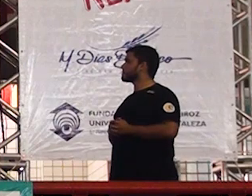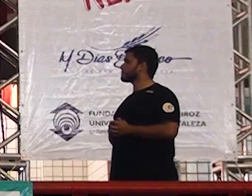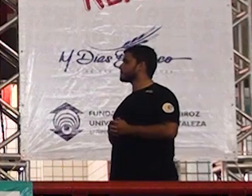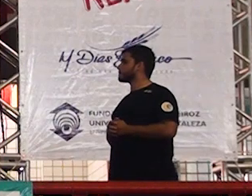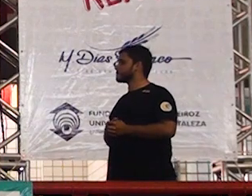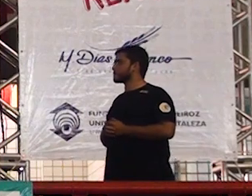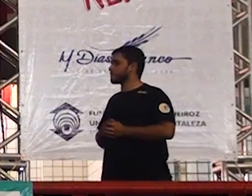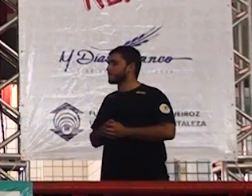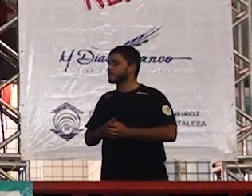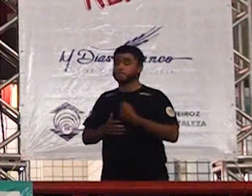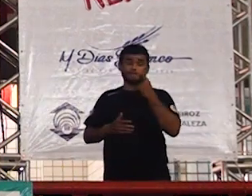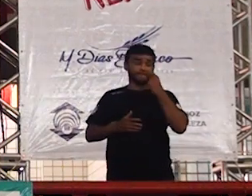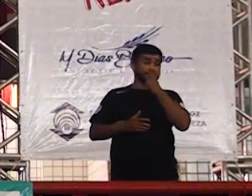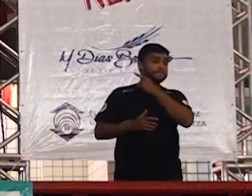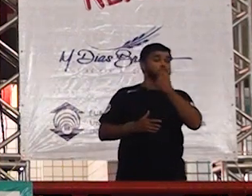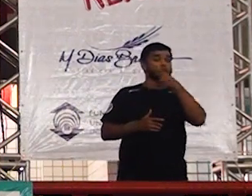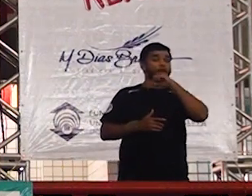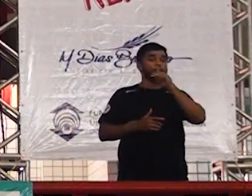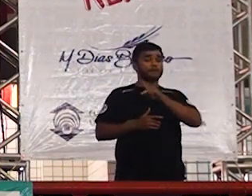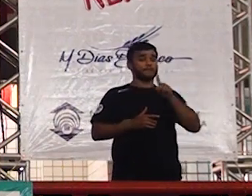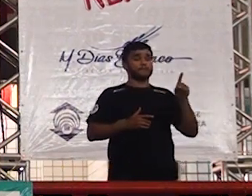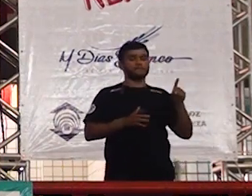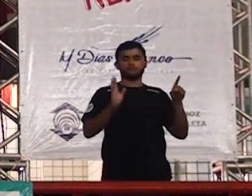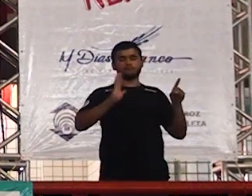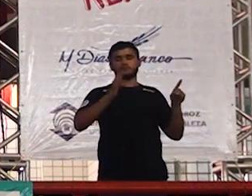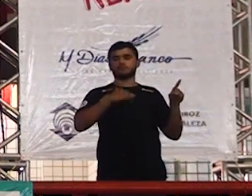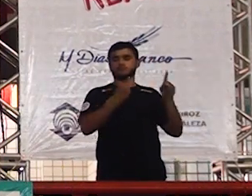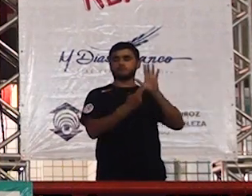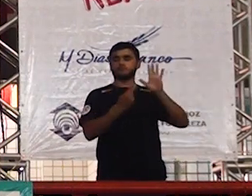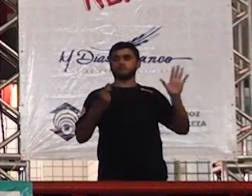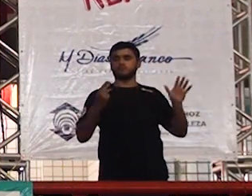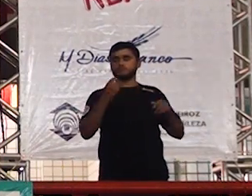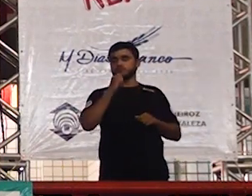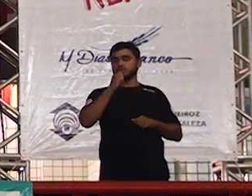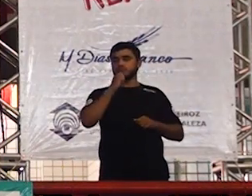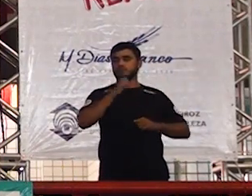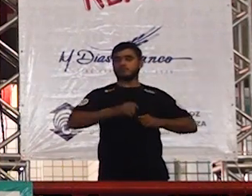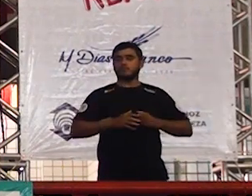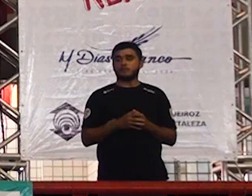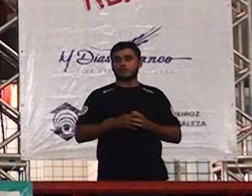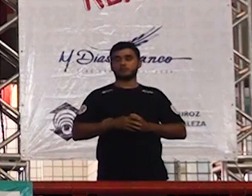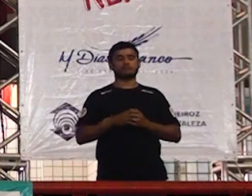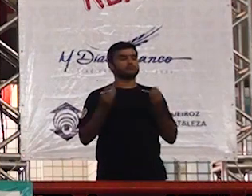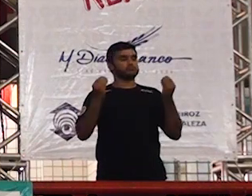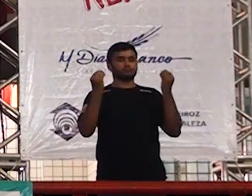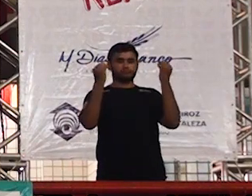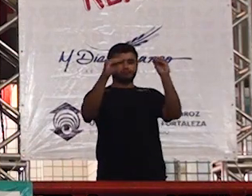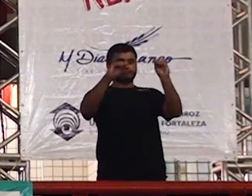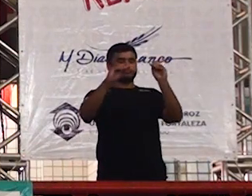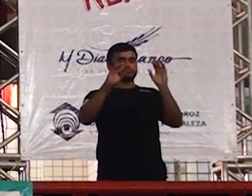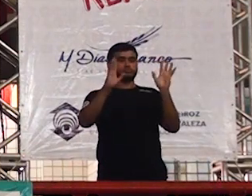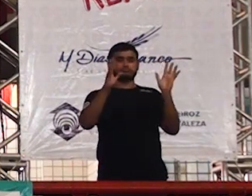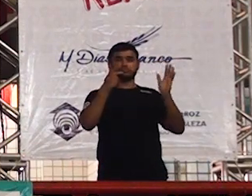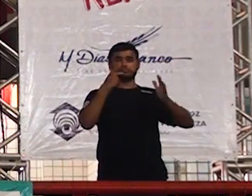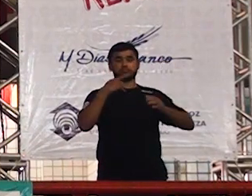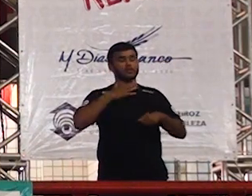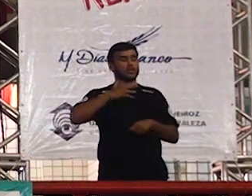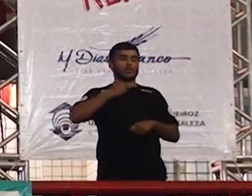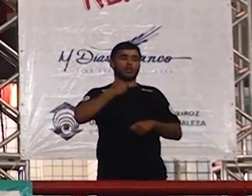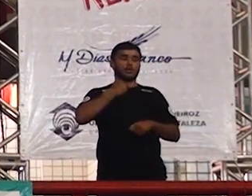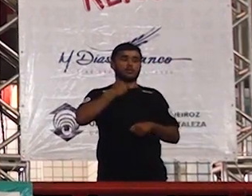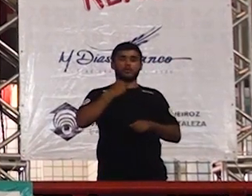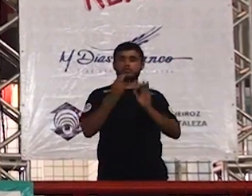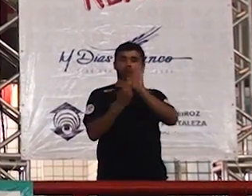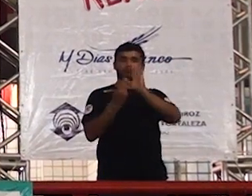Essa relação foi feita por um professor que não se identificou na época. Ele jogou porque não pode se identificar